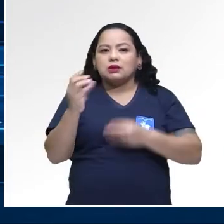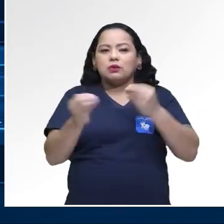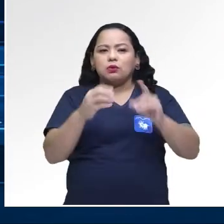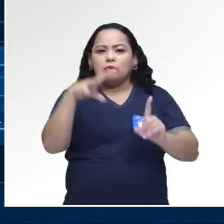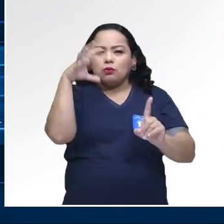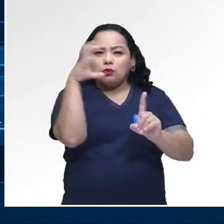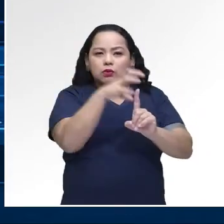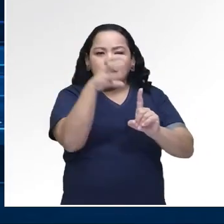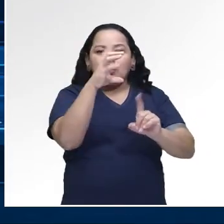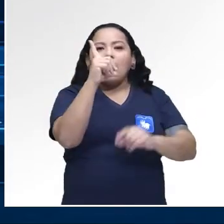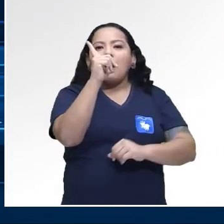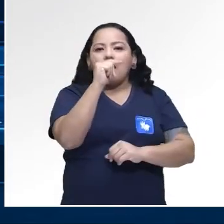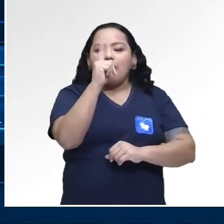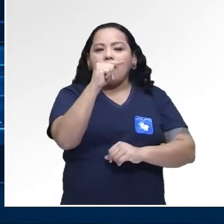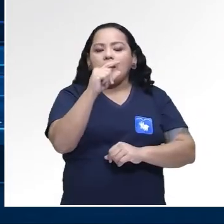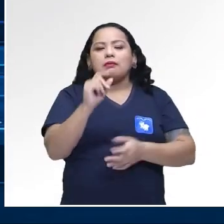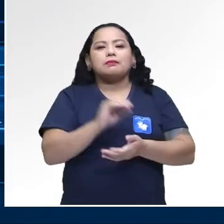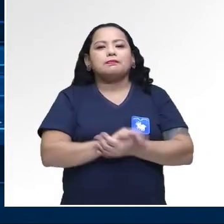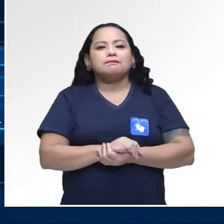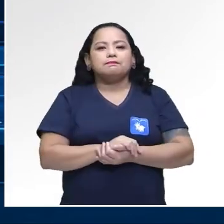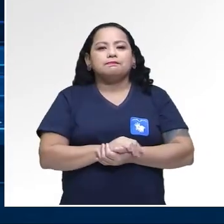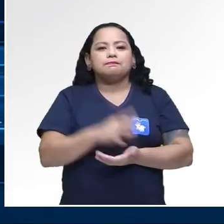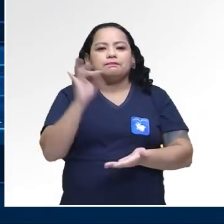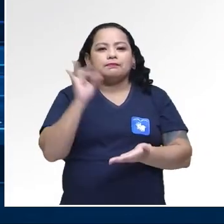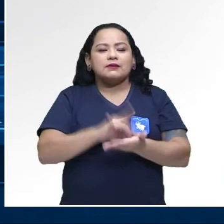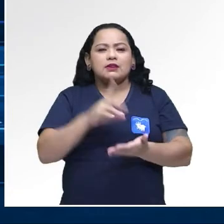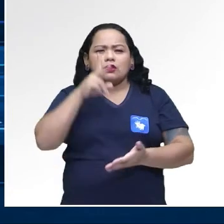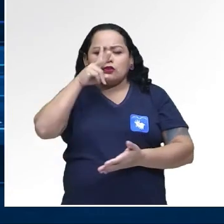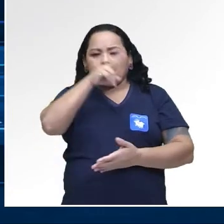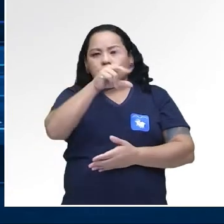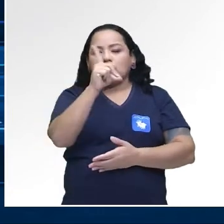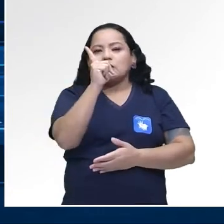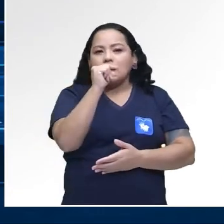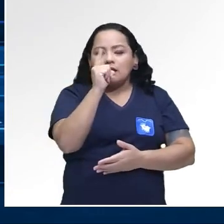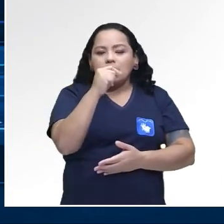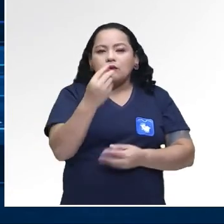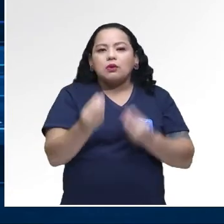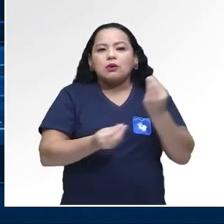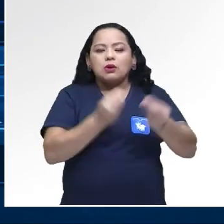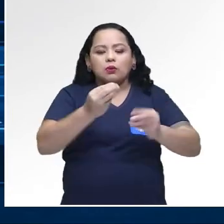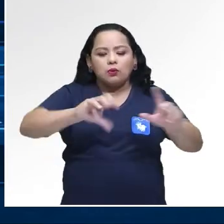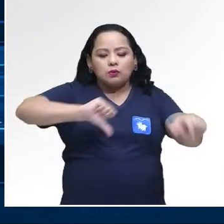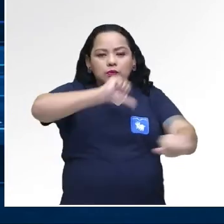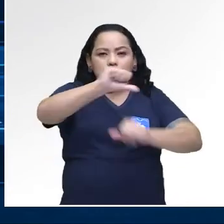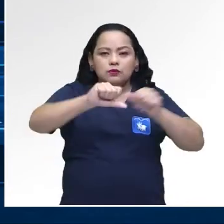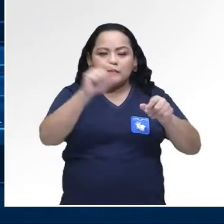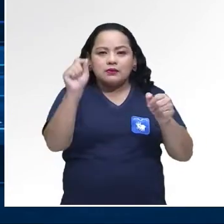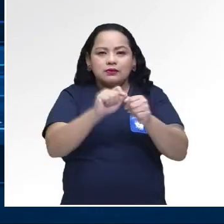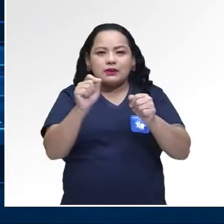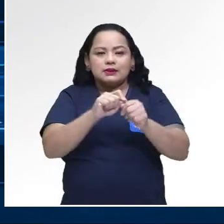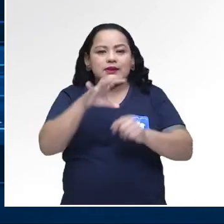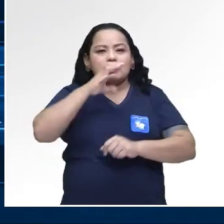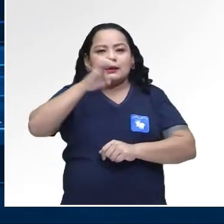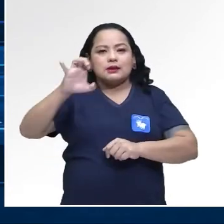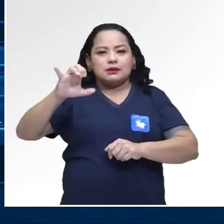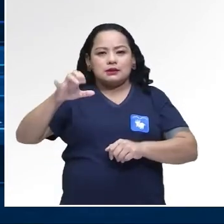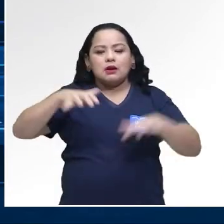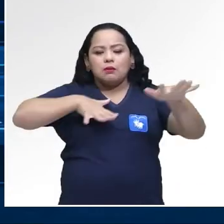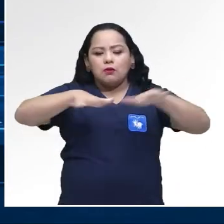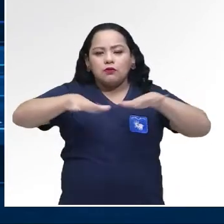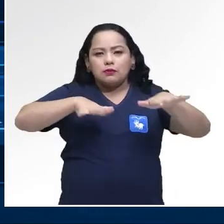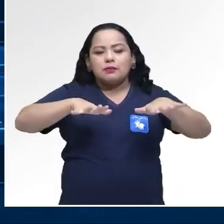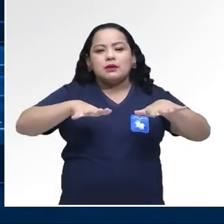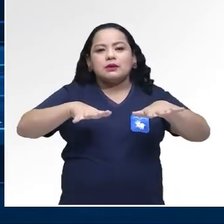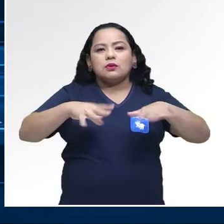da água, na verdade a força da água, que vai transformar a energia cinética em energia